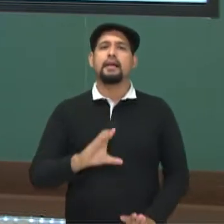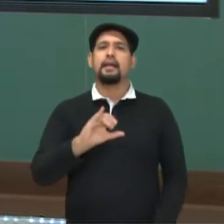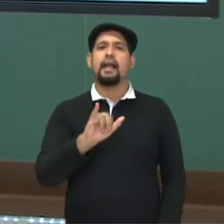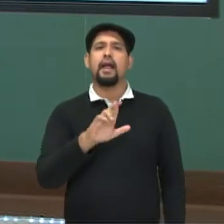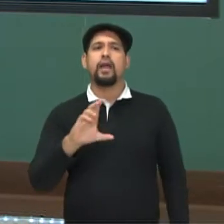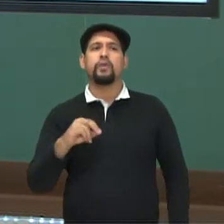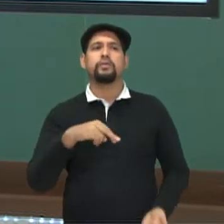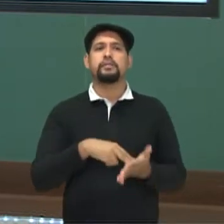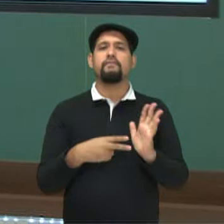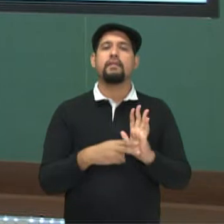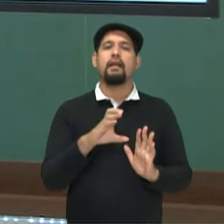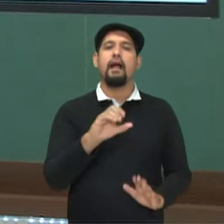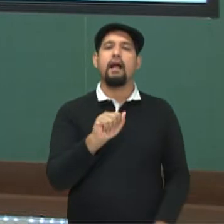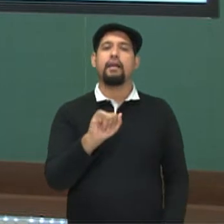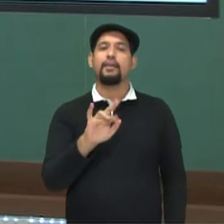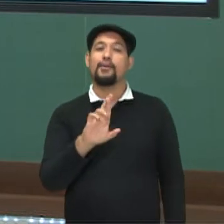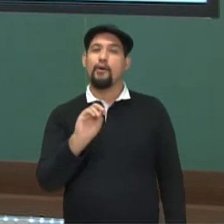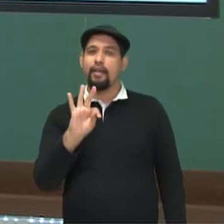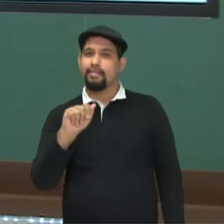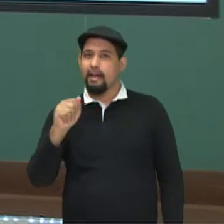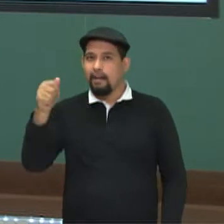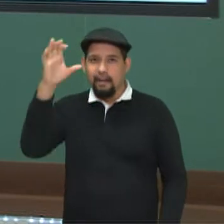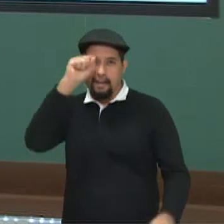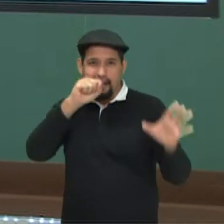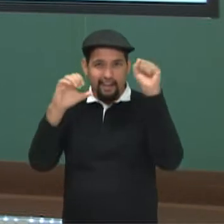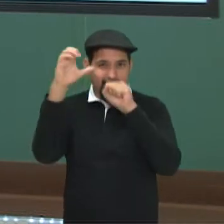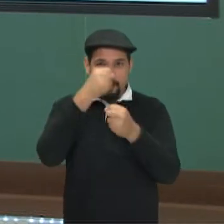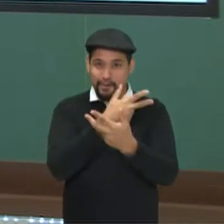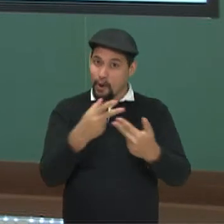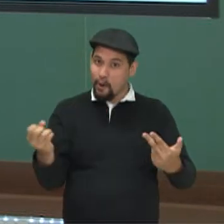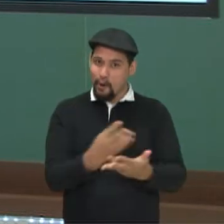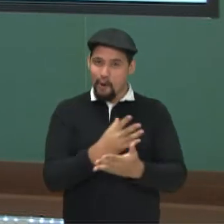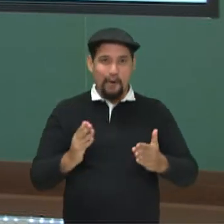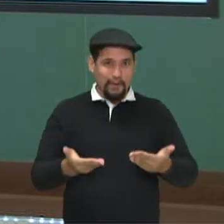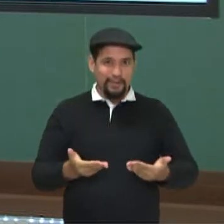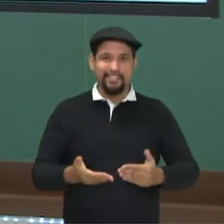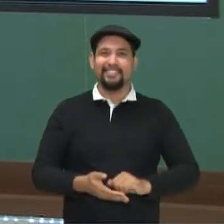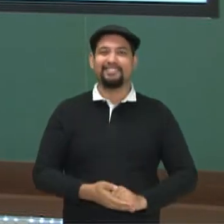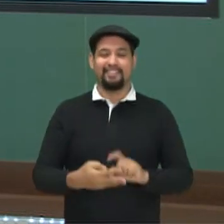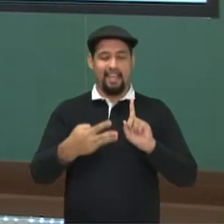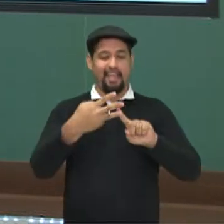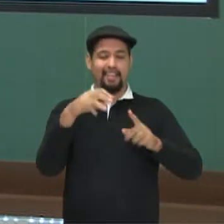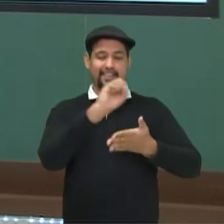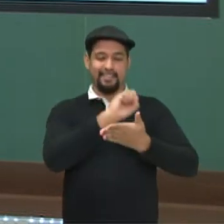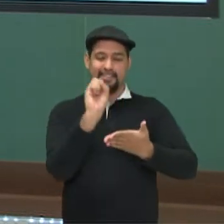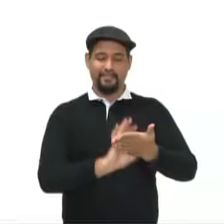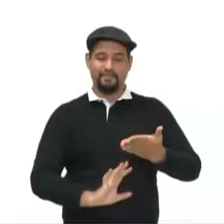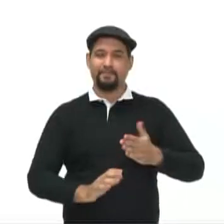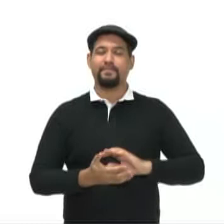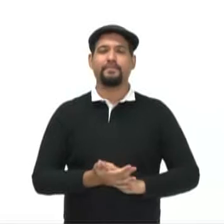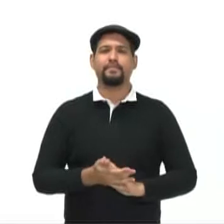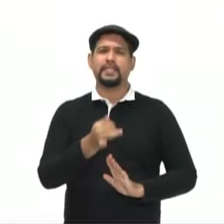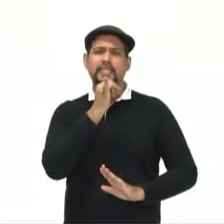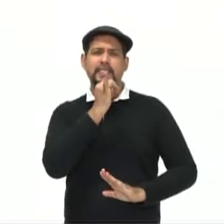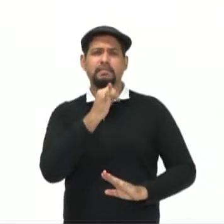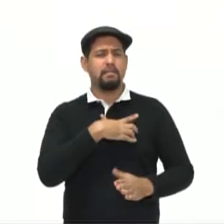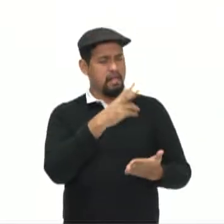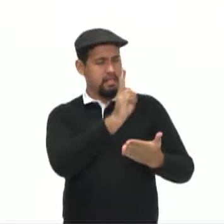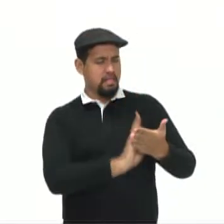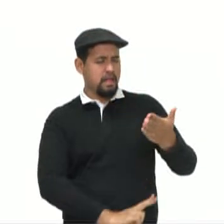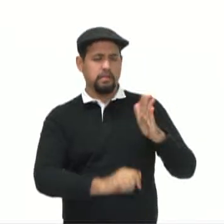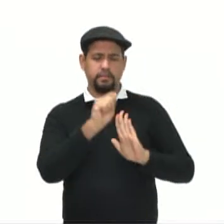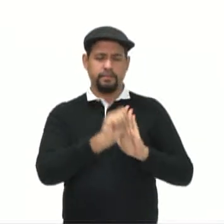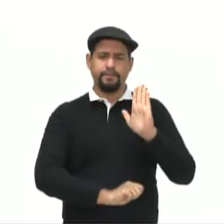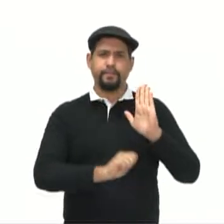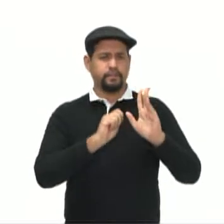Cairo? Cairota. Aprenderam bastante coisas novas hoje, né? Vamos para a terceira atividade? Quando você está lendo um texto